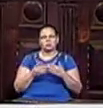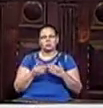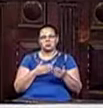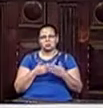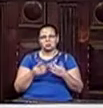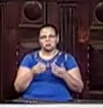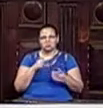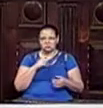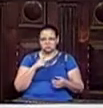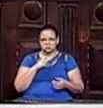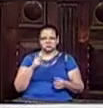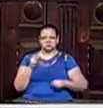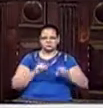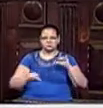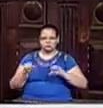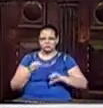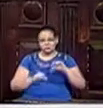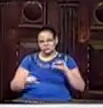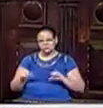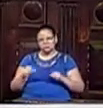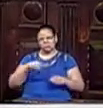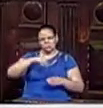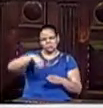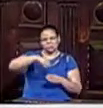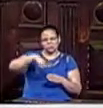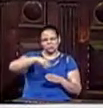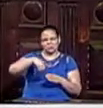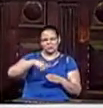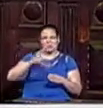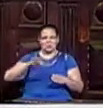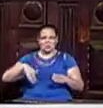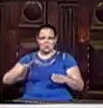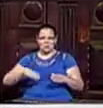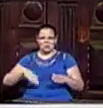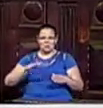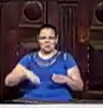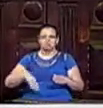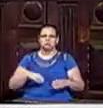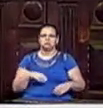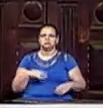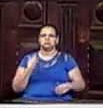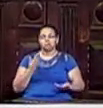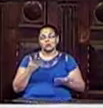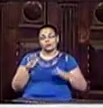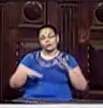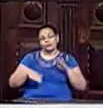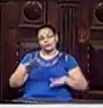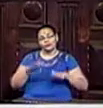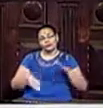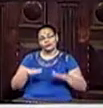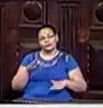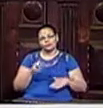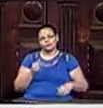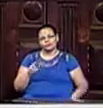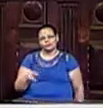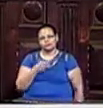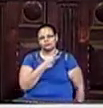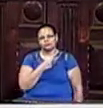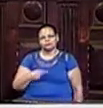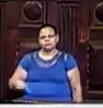em mercado com o preço mais barato. E muitas vezes, senhor